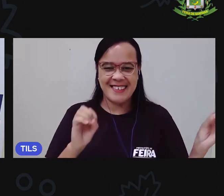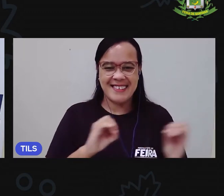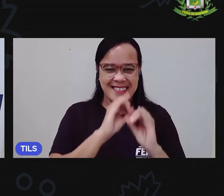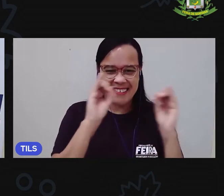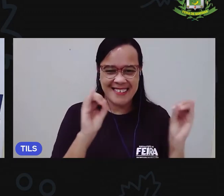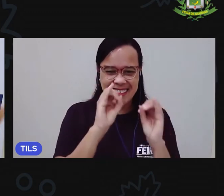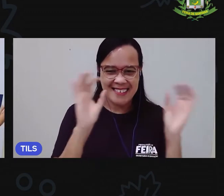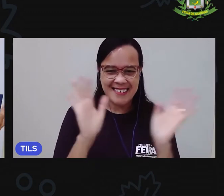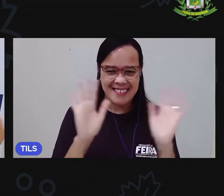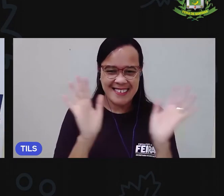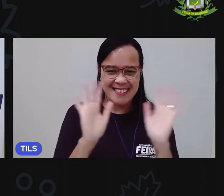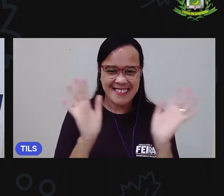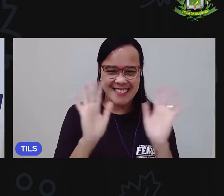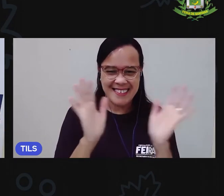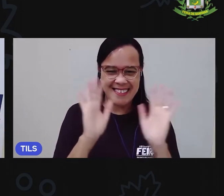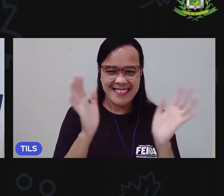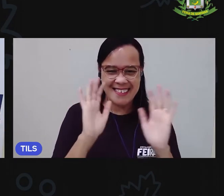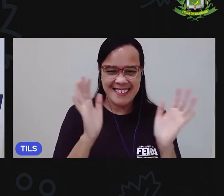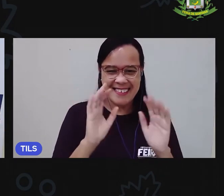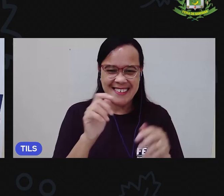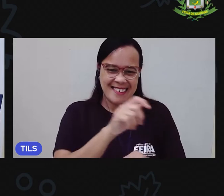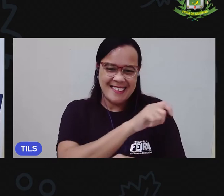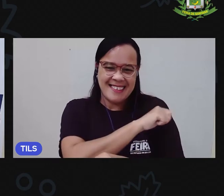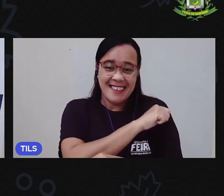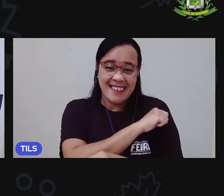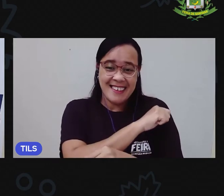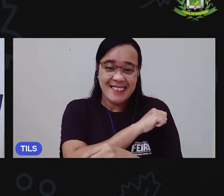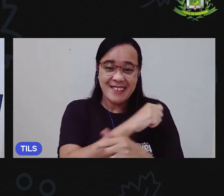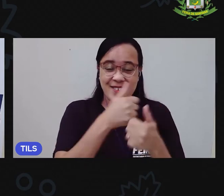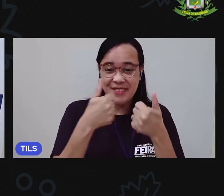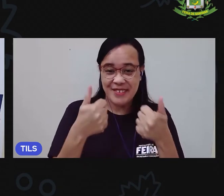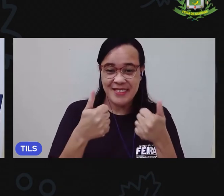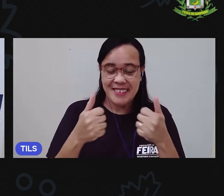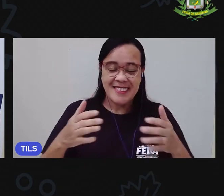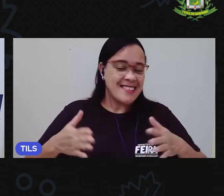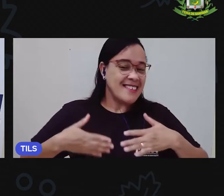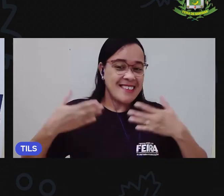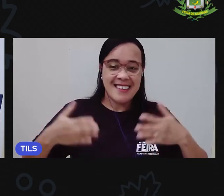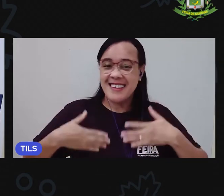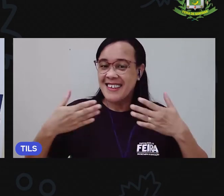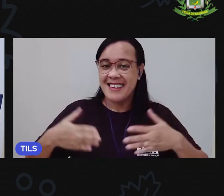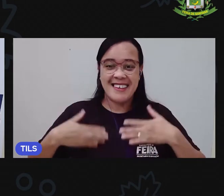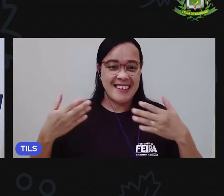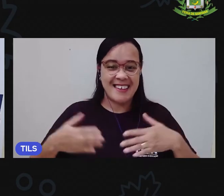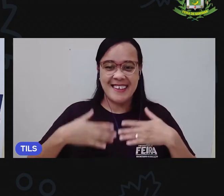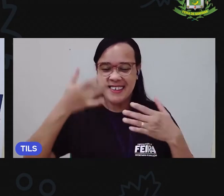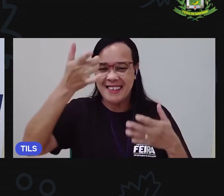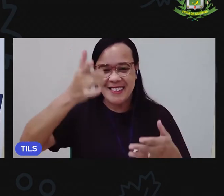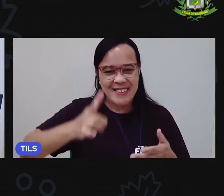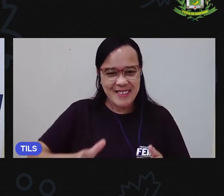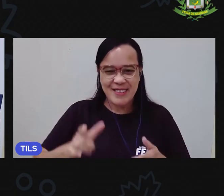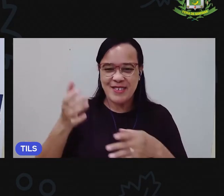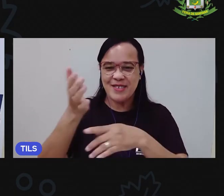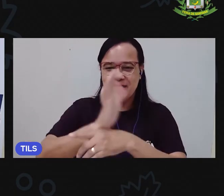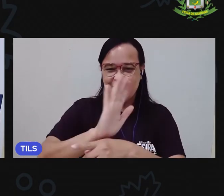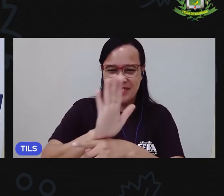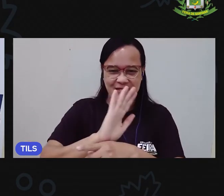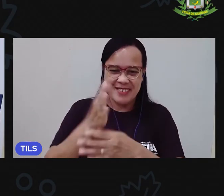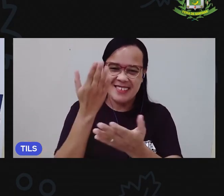amiguinho. Olá, crianças! Que alegria em receber vocês em mais um dia de